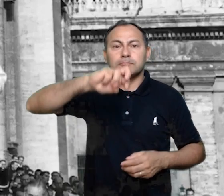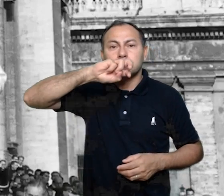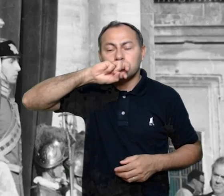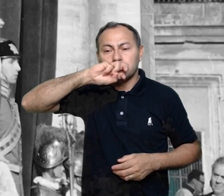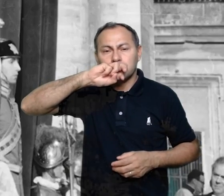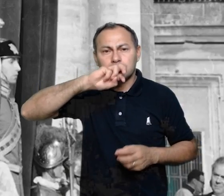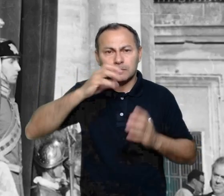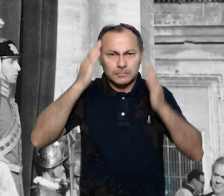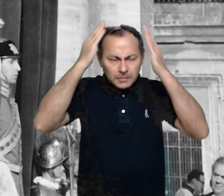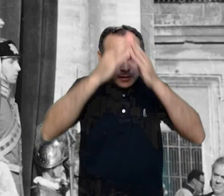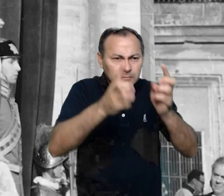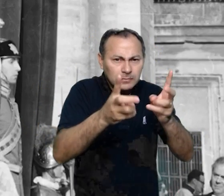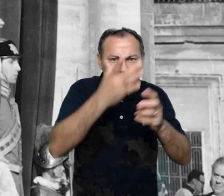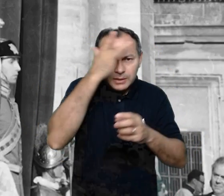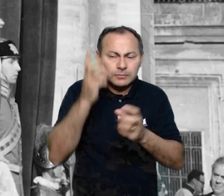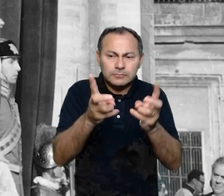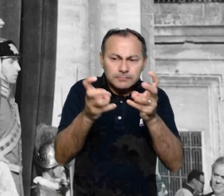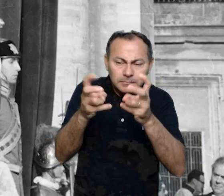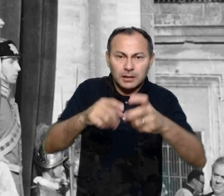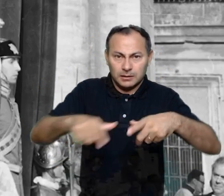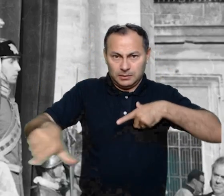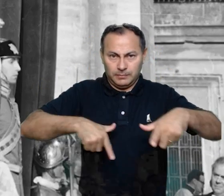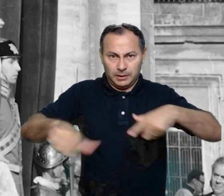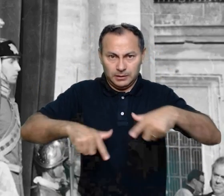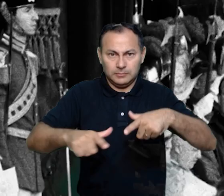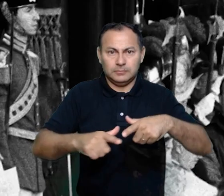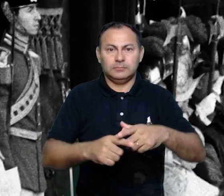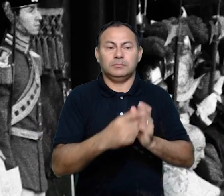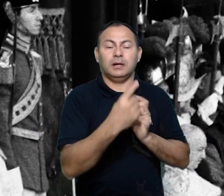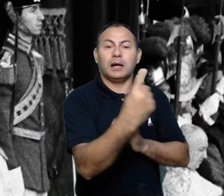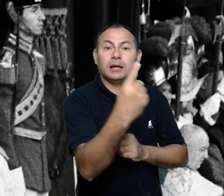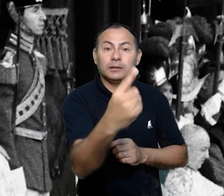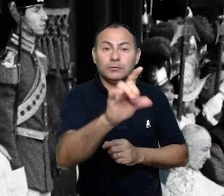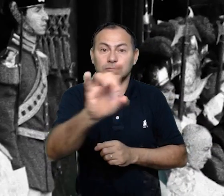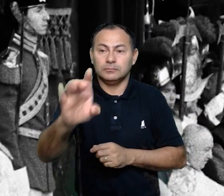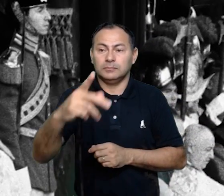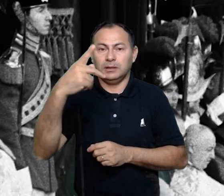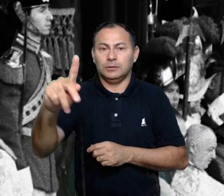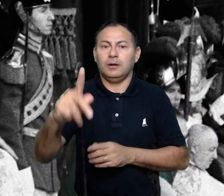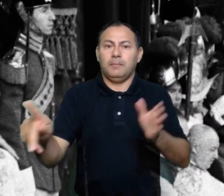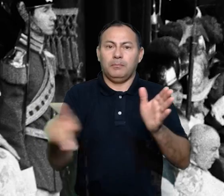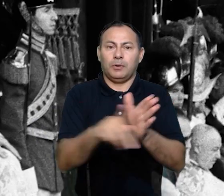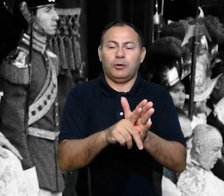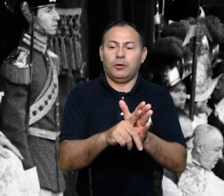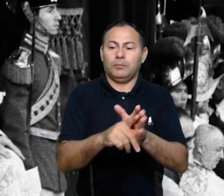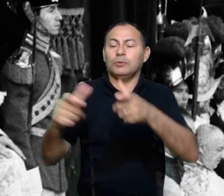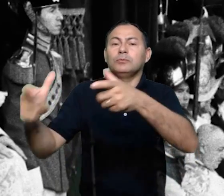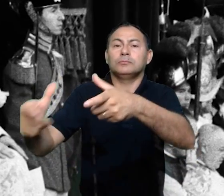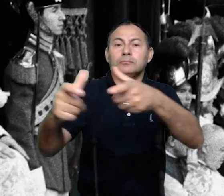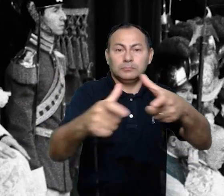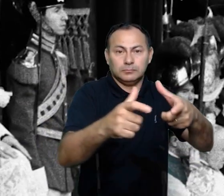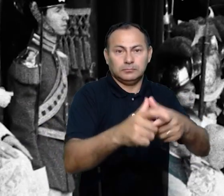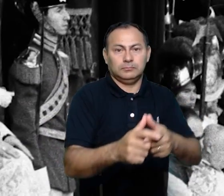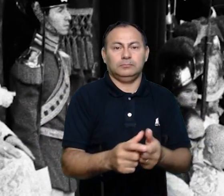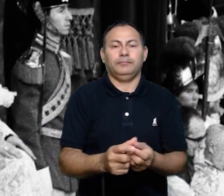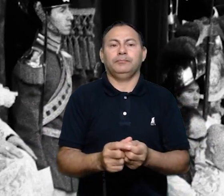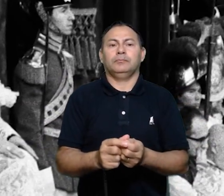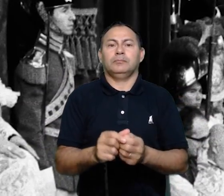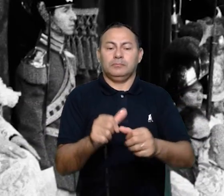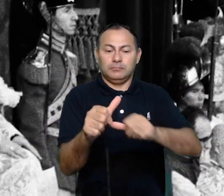e observadores a trabalhar, cada um na sua própria esfera,